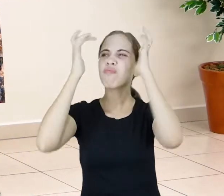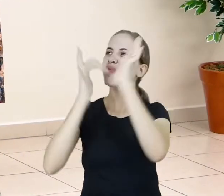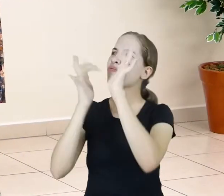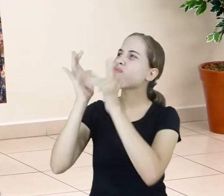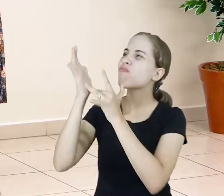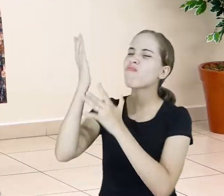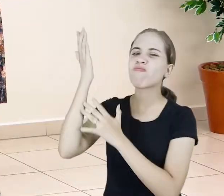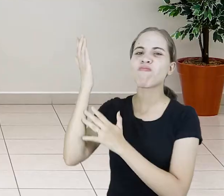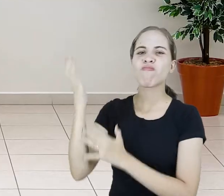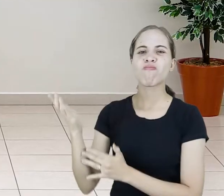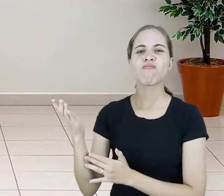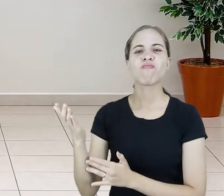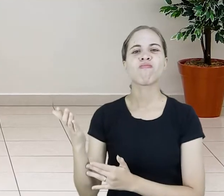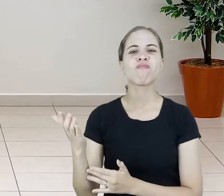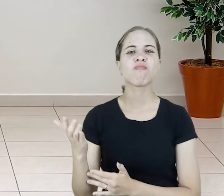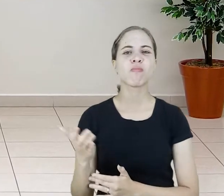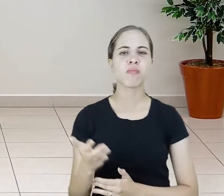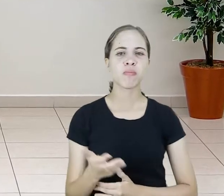espinhos.